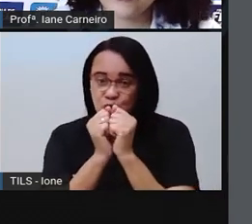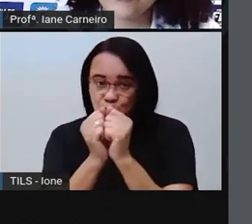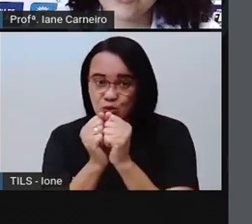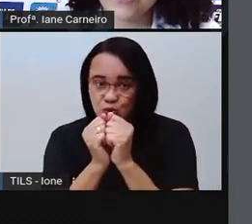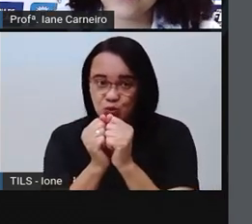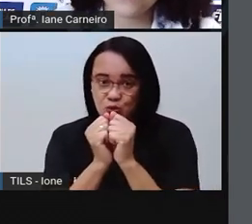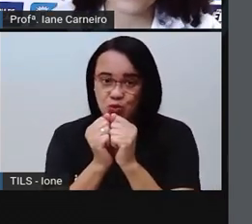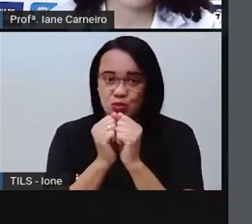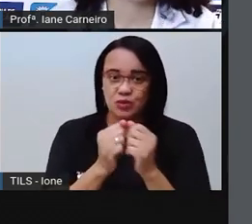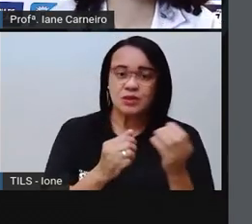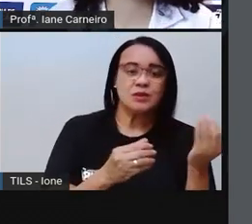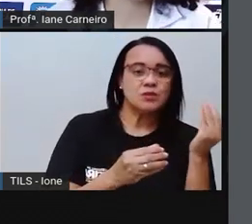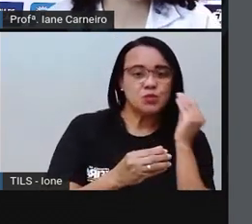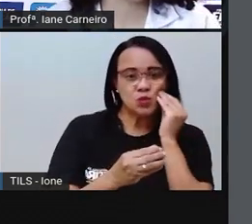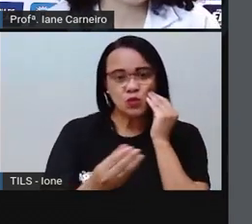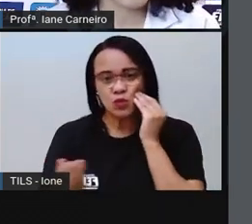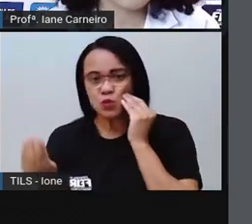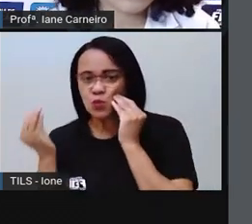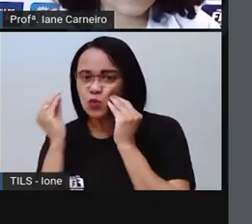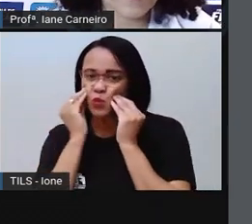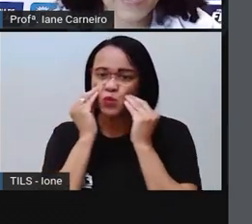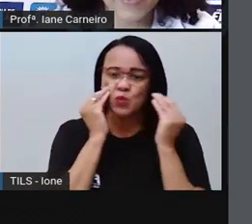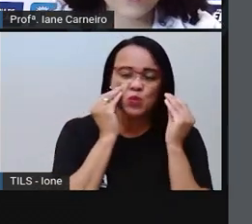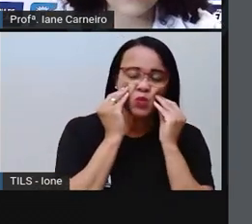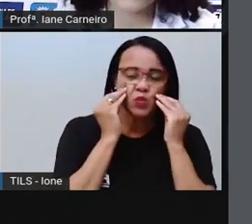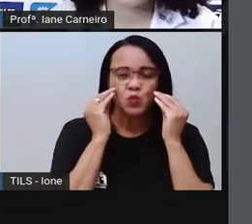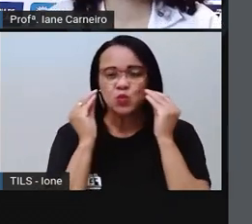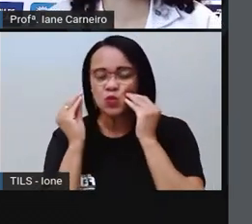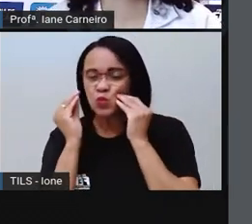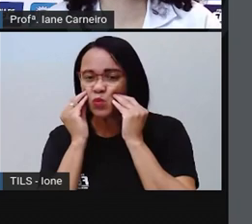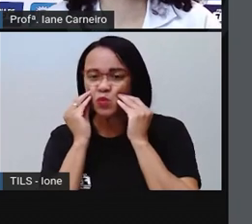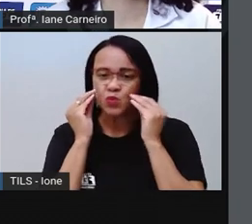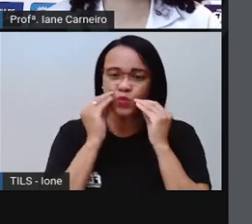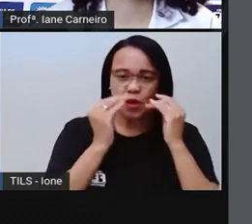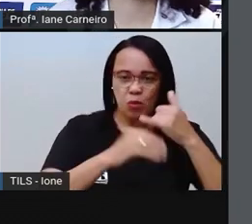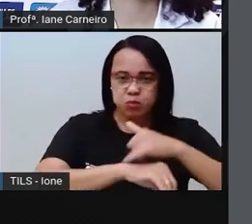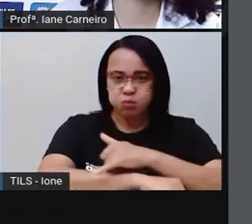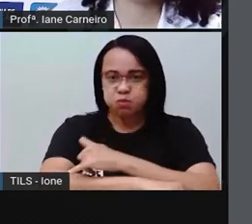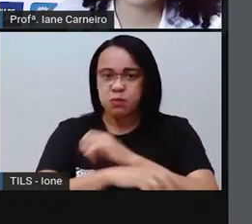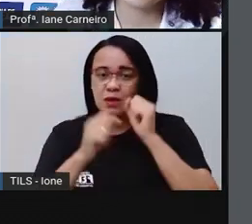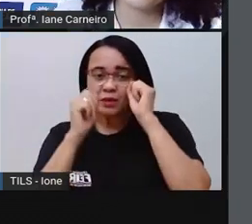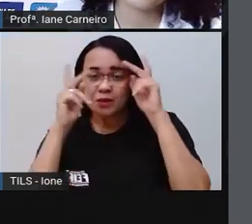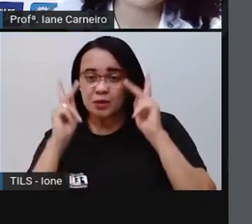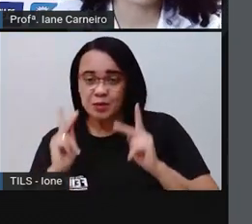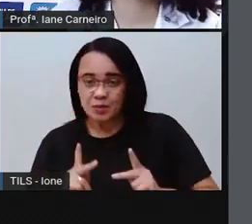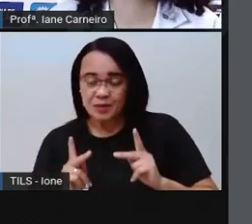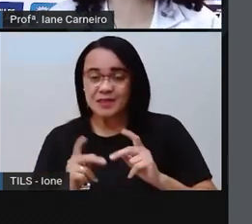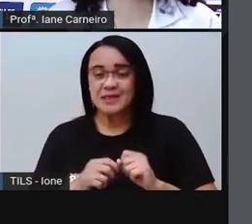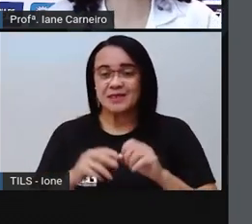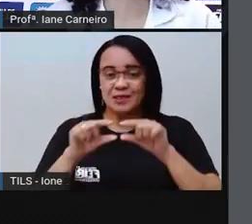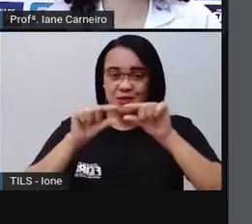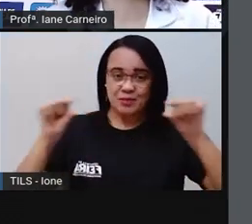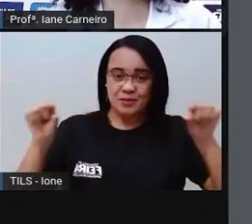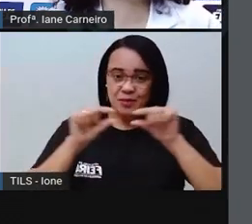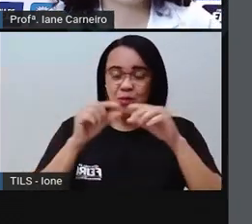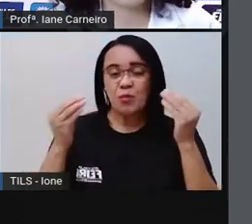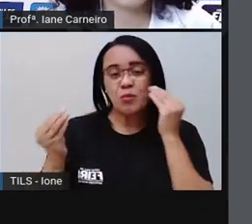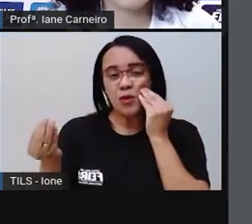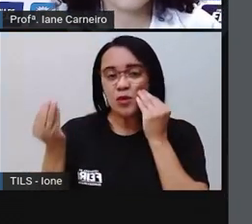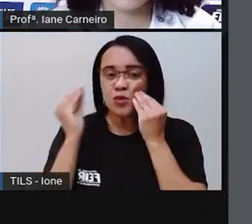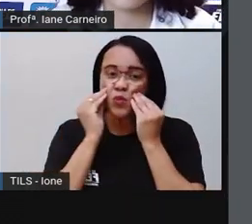beijos gordinhos, dois beijos espertos, dois beijos compridos, dois